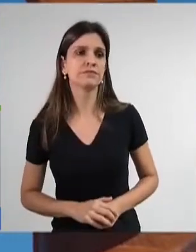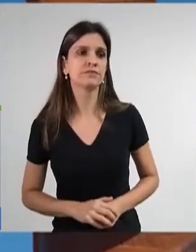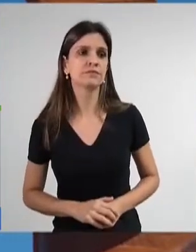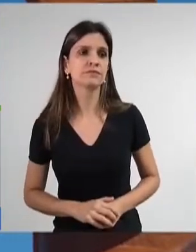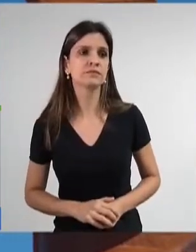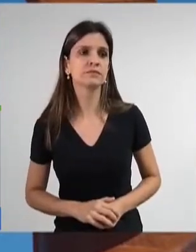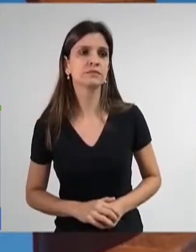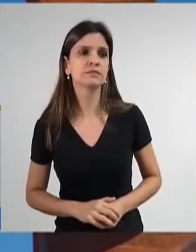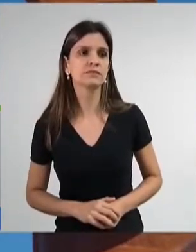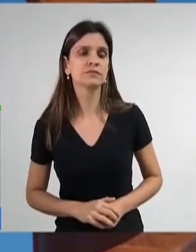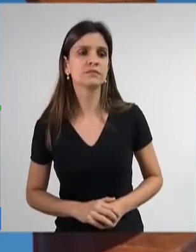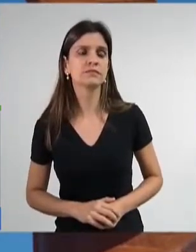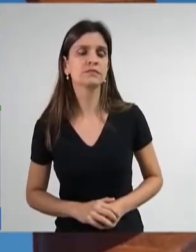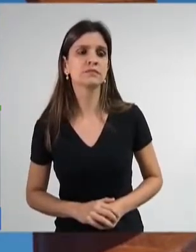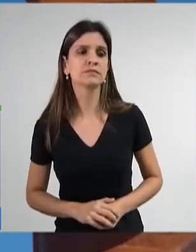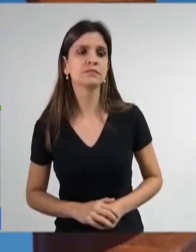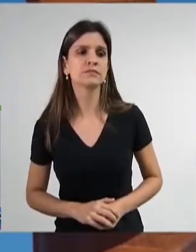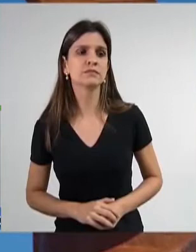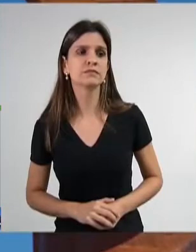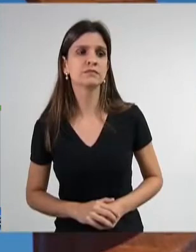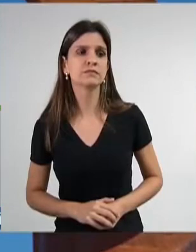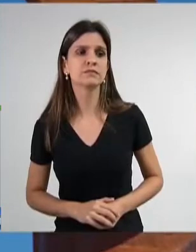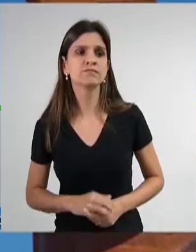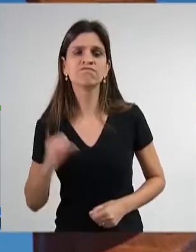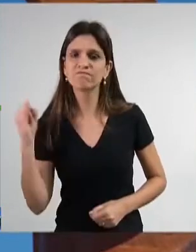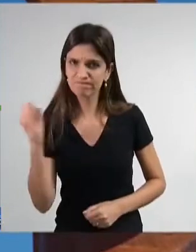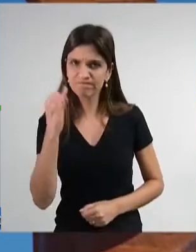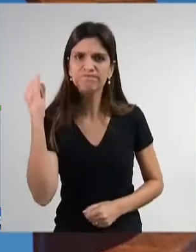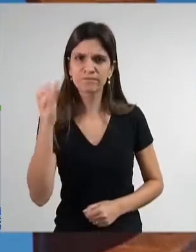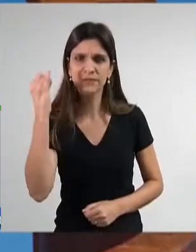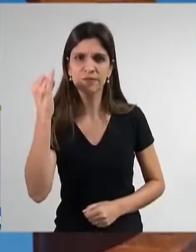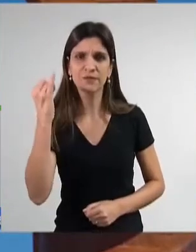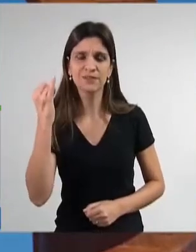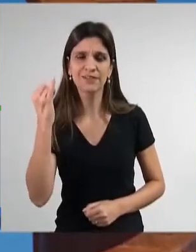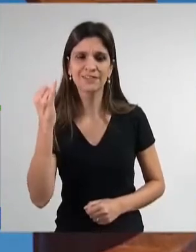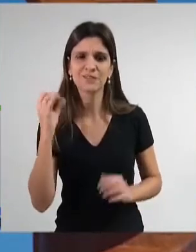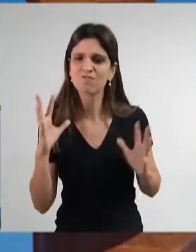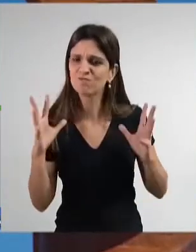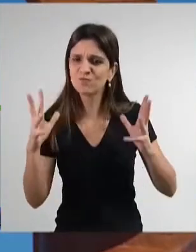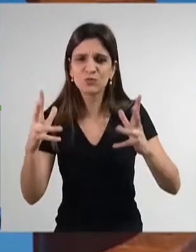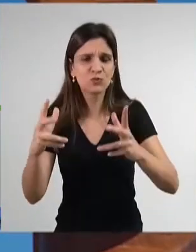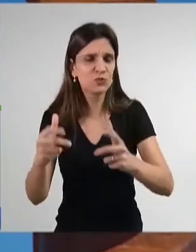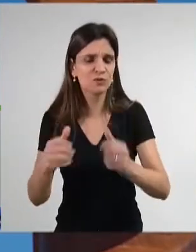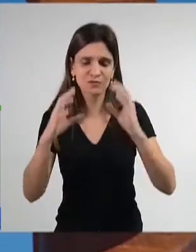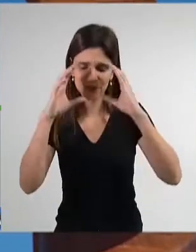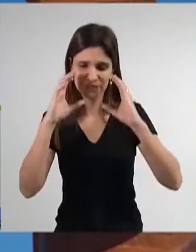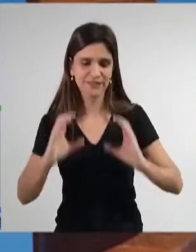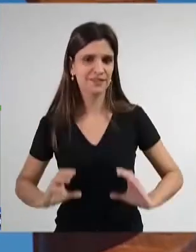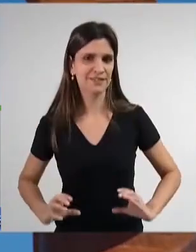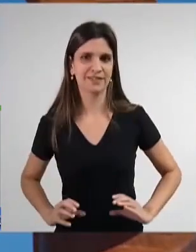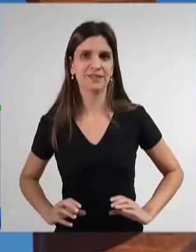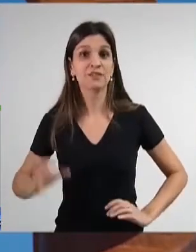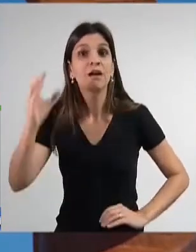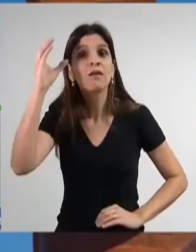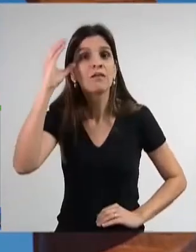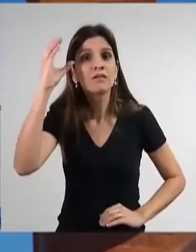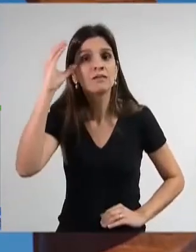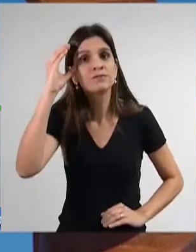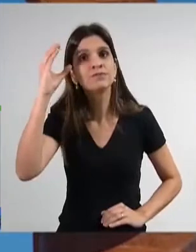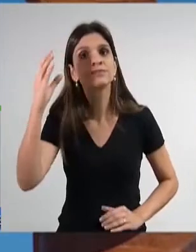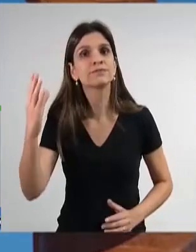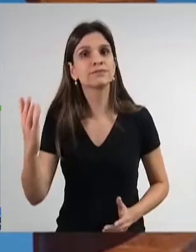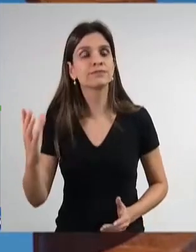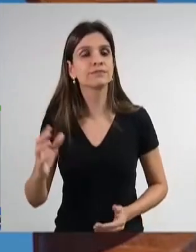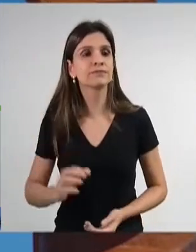Mas o principal mesmo é todos nós termos consciência, nós cidadãos e cidadãs. A pessoa que